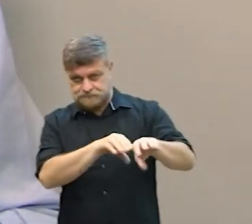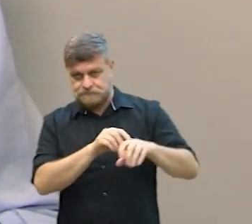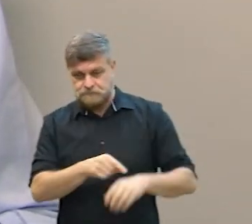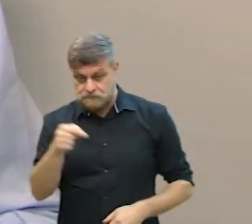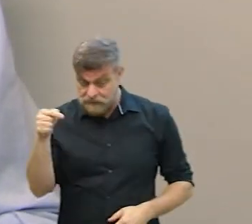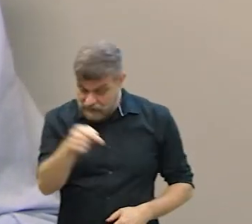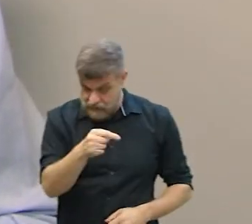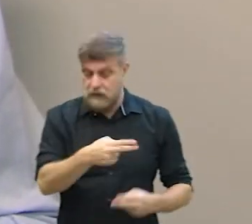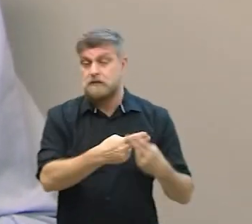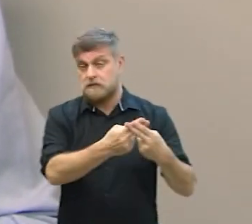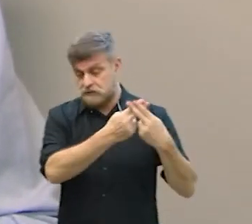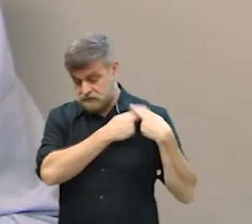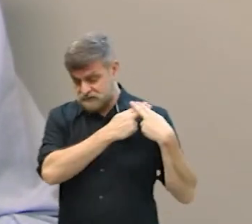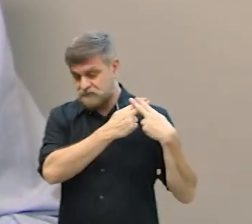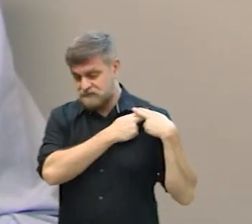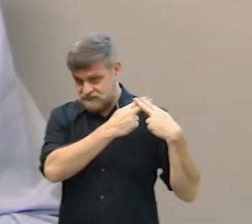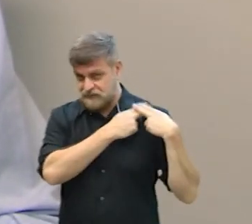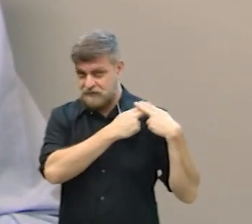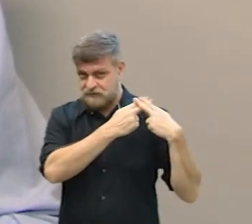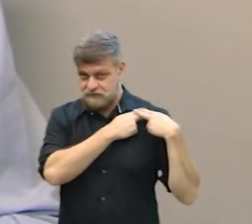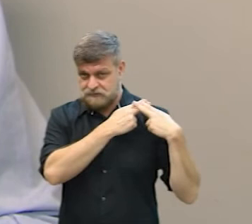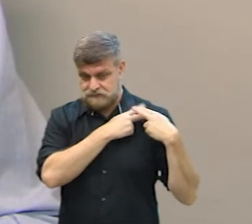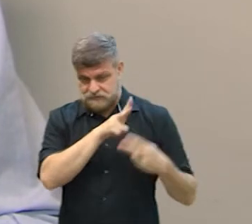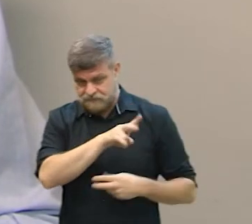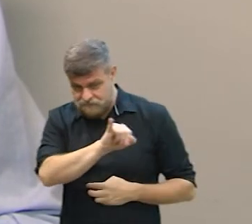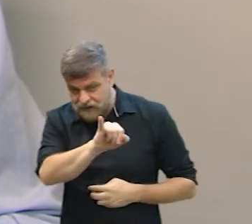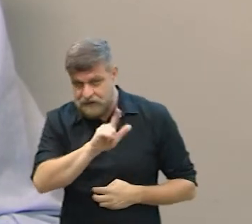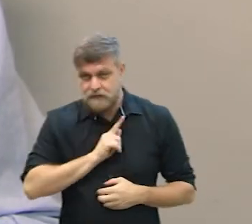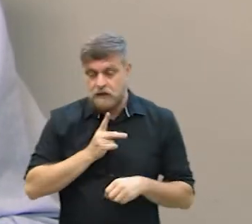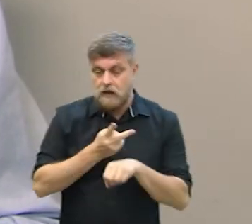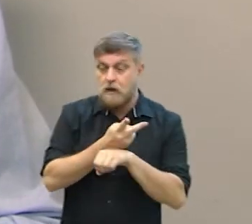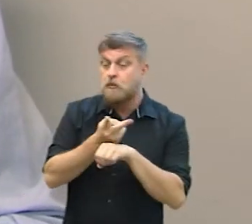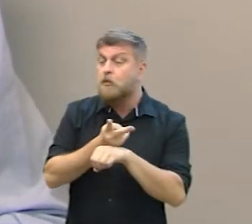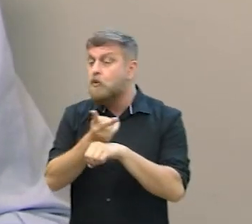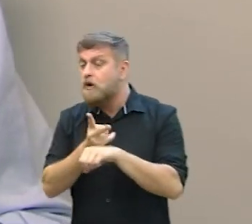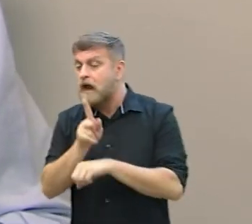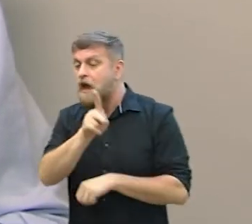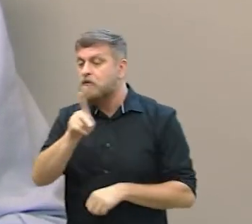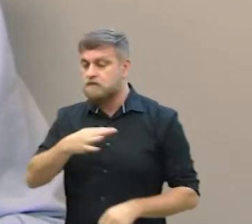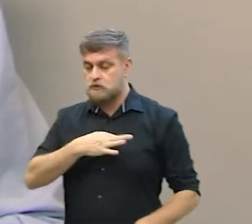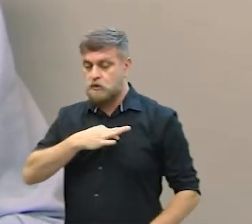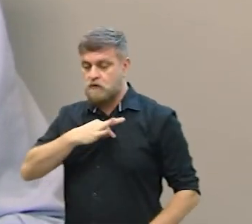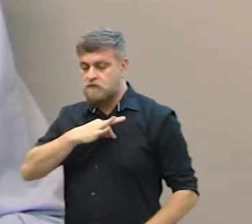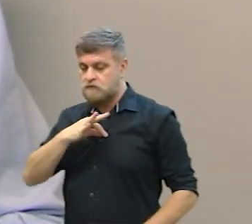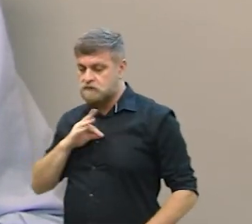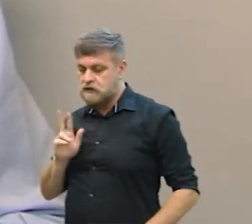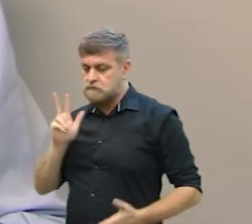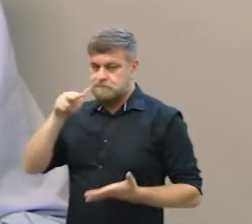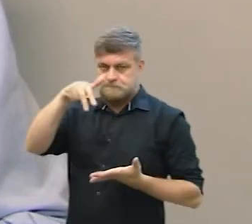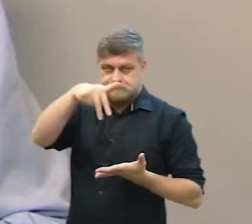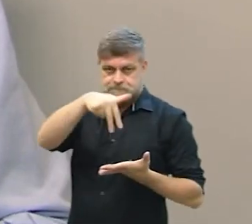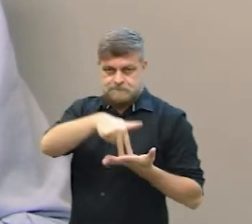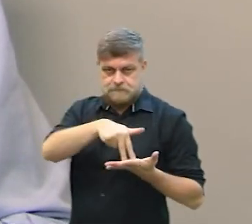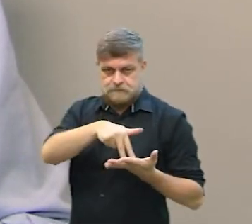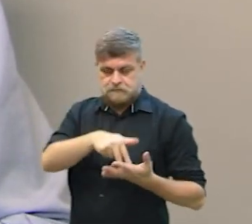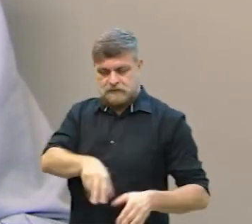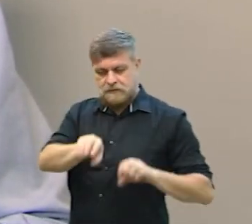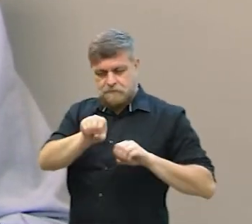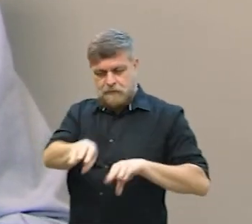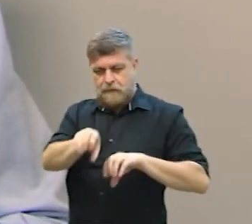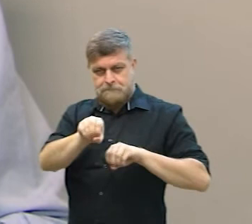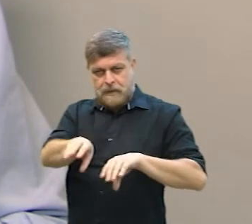Educação teria essa responsabilidade de fazer a busca de professores voluntários para